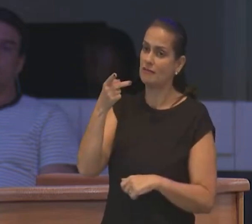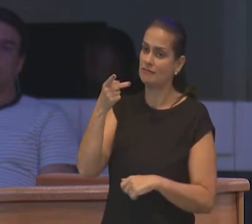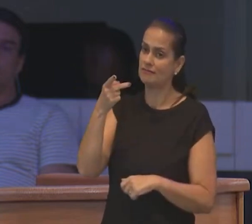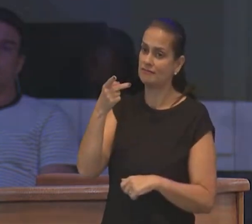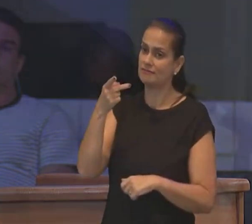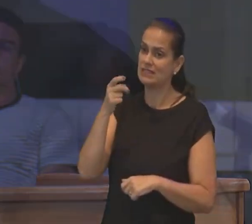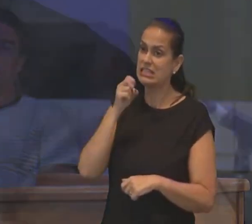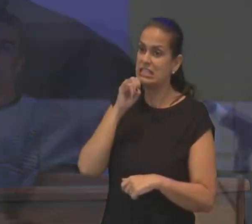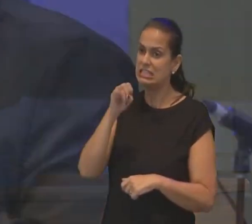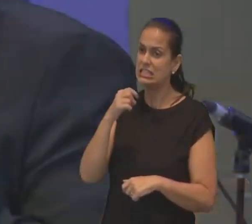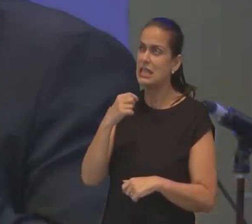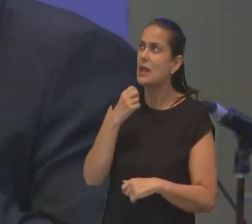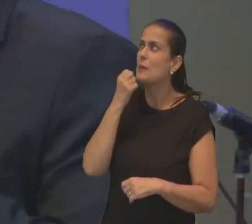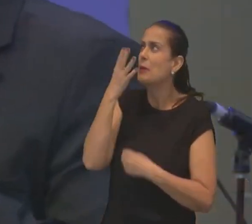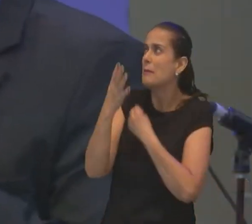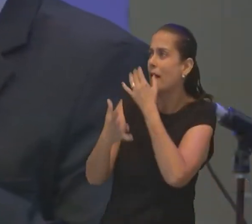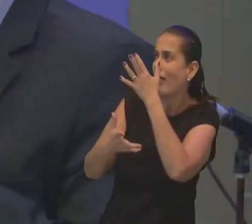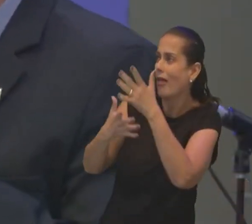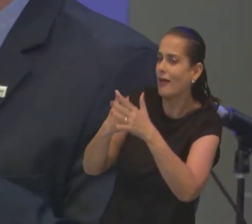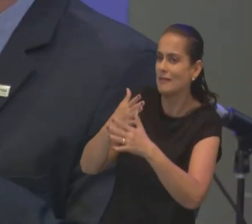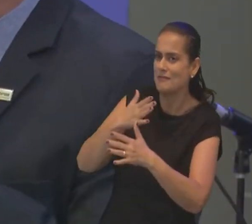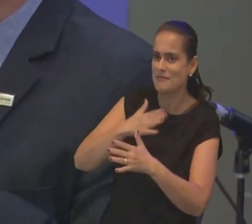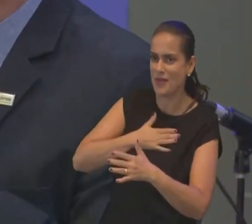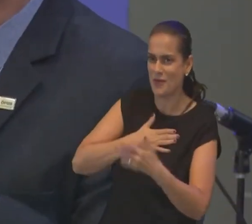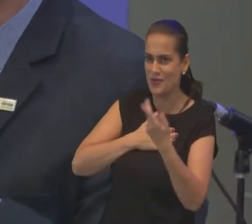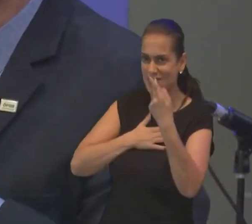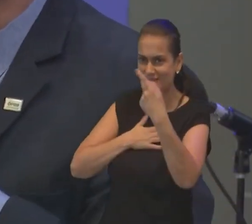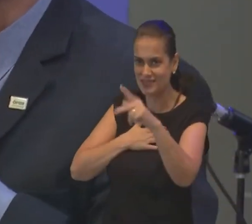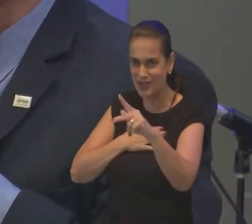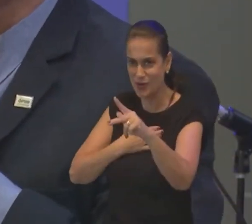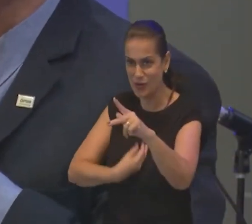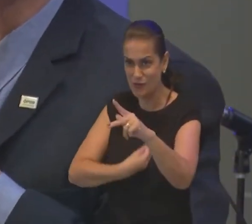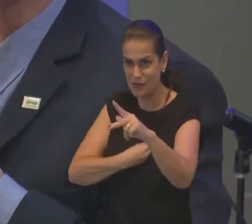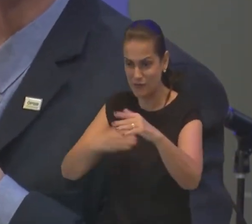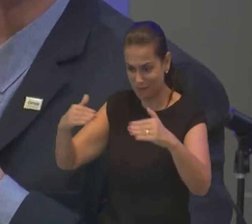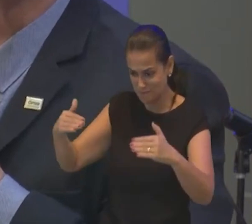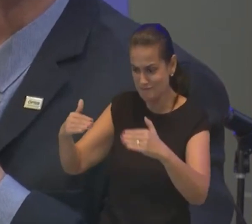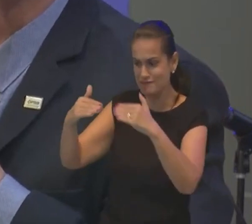Se o que está saindo da minha boca e da sua boca, estamos vivendo.